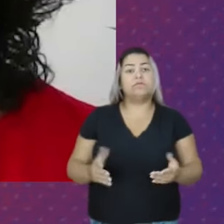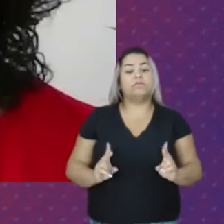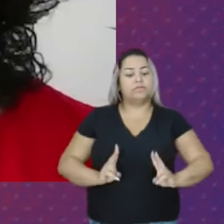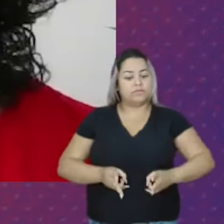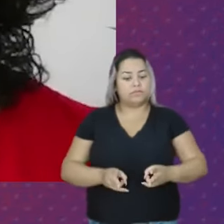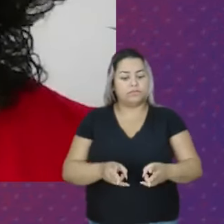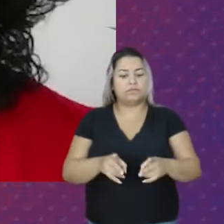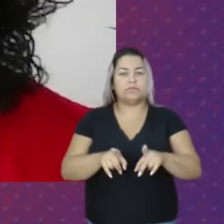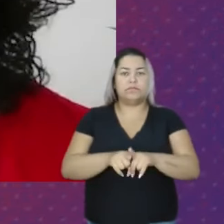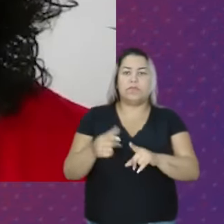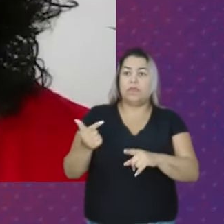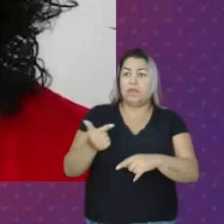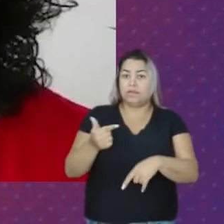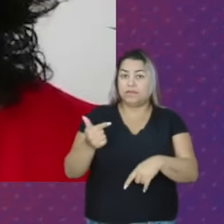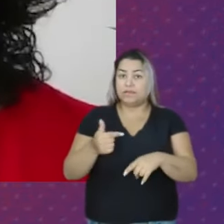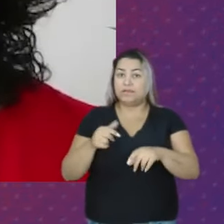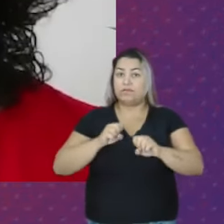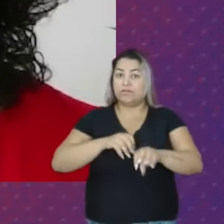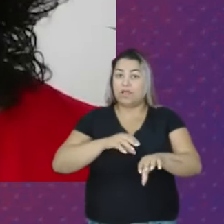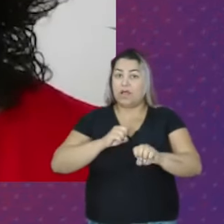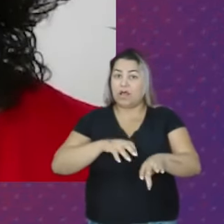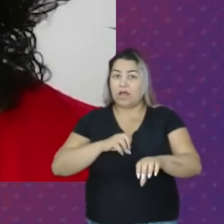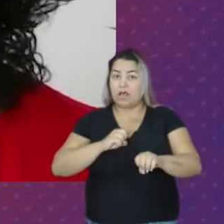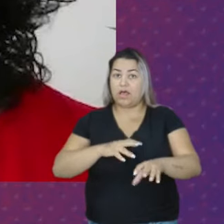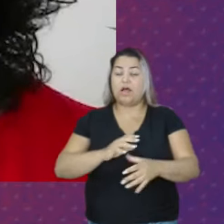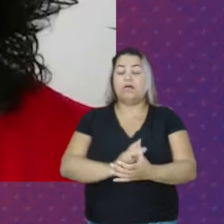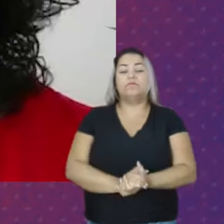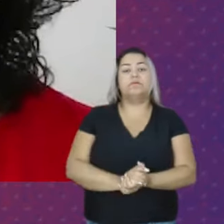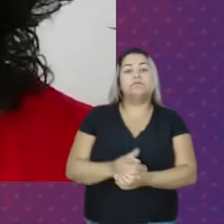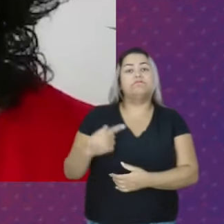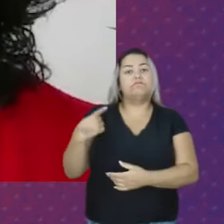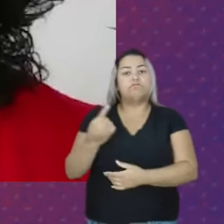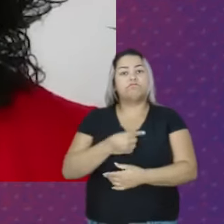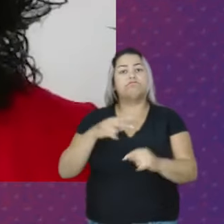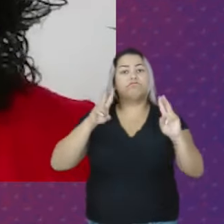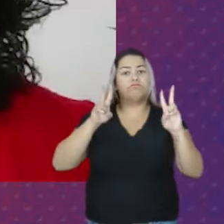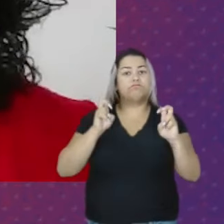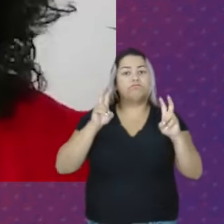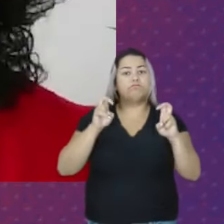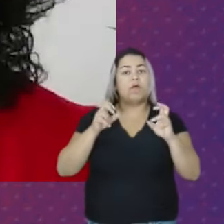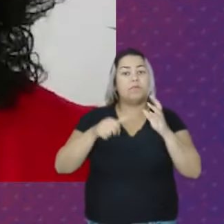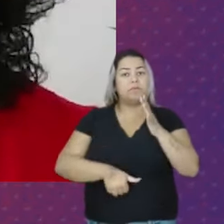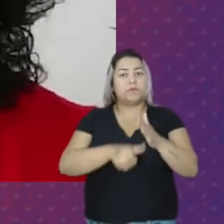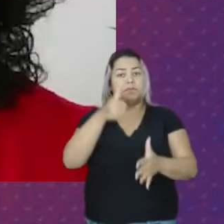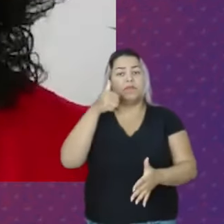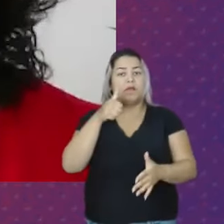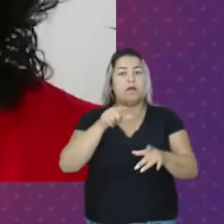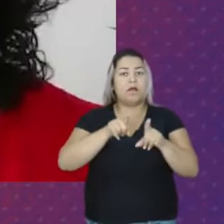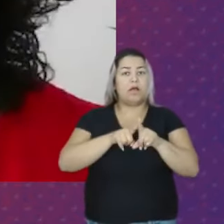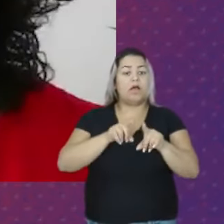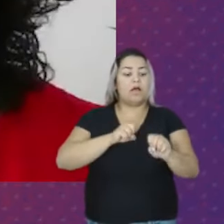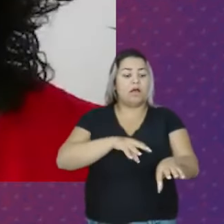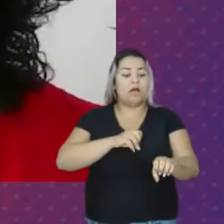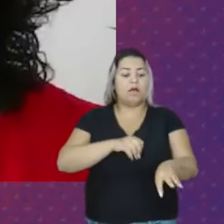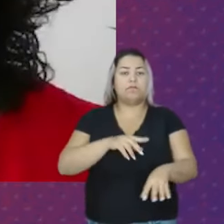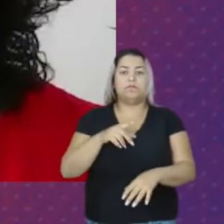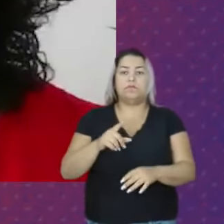continuar. Essa é a segunda aula do nosso tema. Na primeira aula, nós tratamos